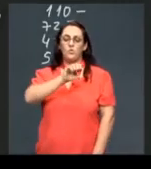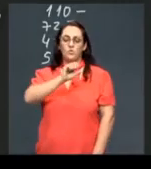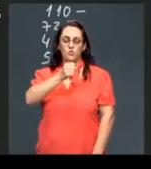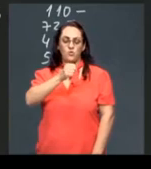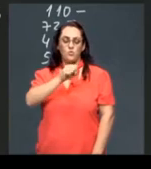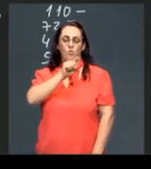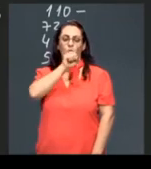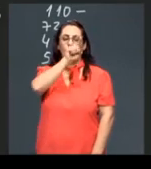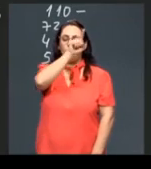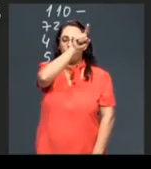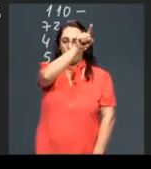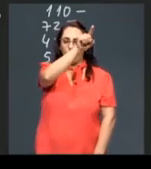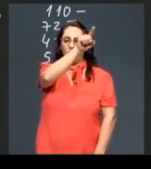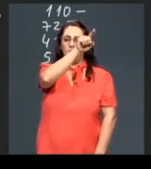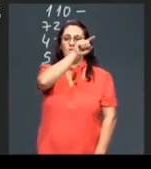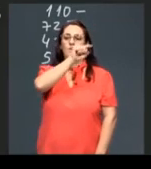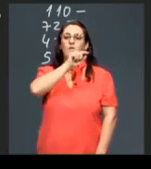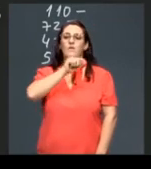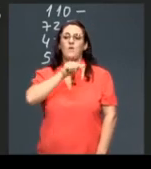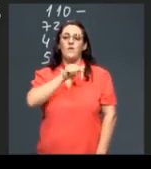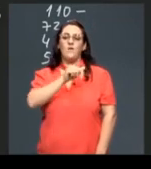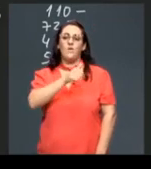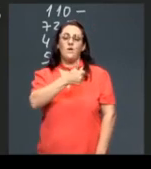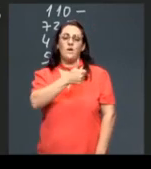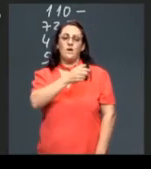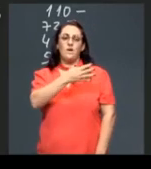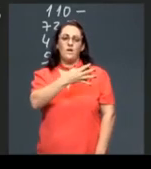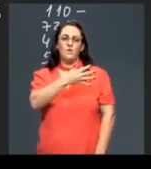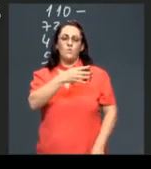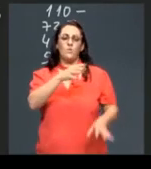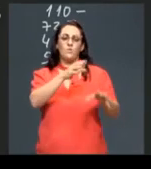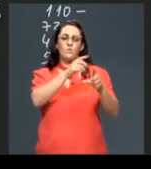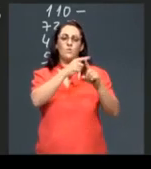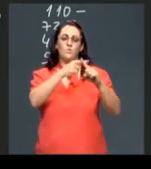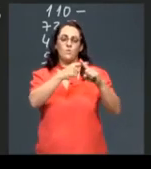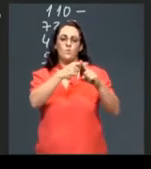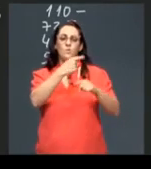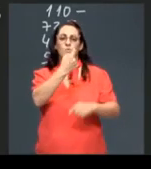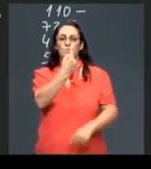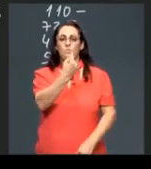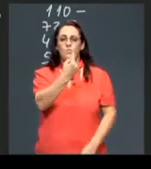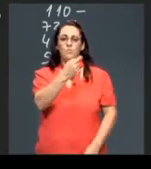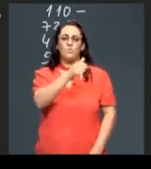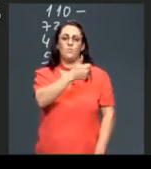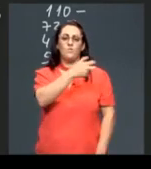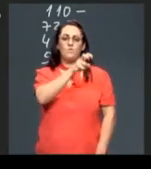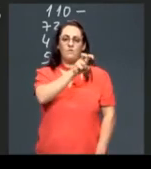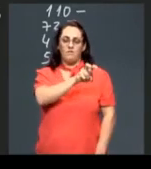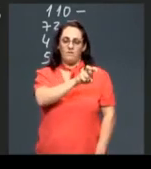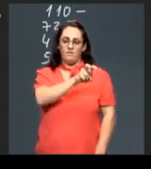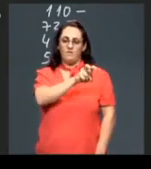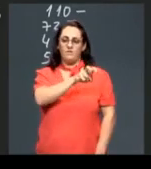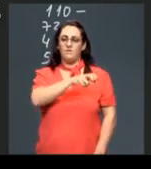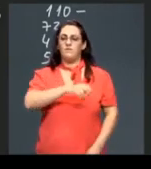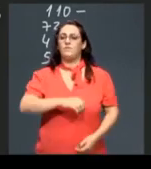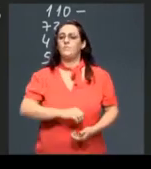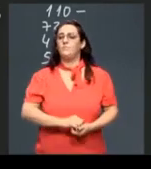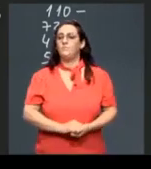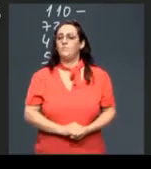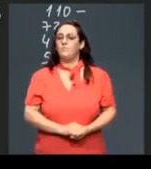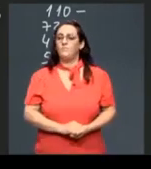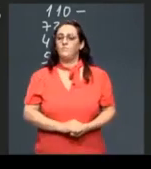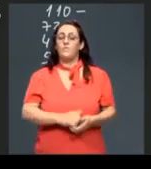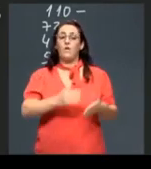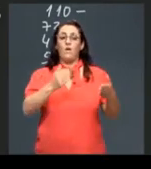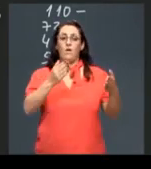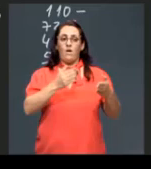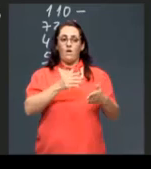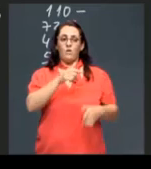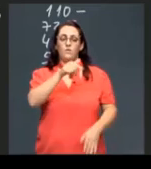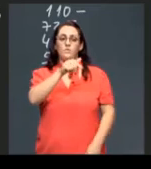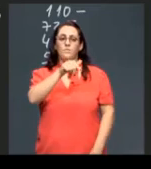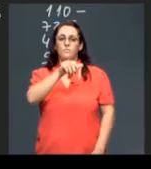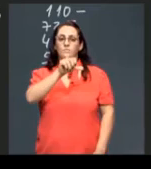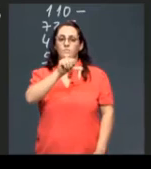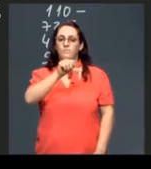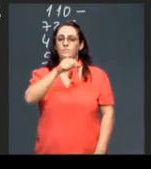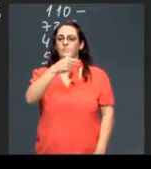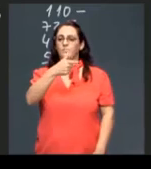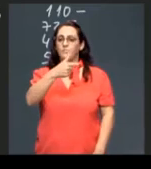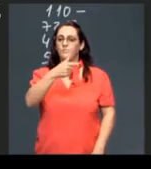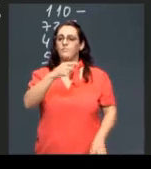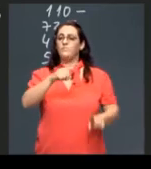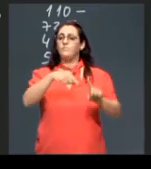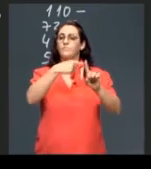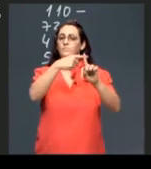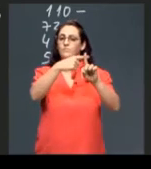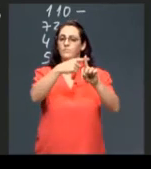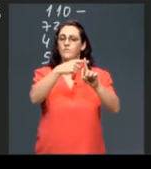18. 2 vezes 7, 14. Com 1, 15. Então, 2. 13, vai